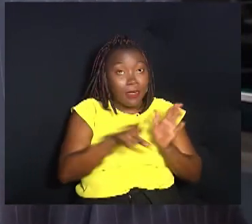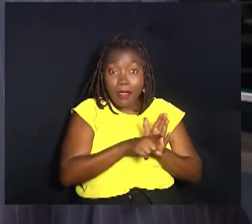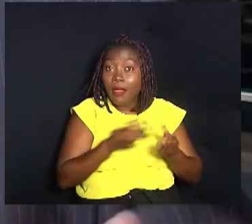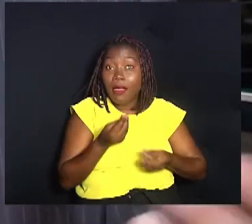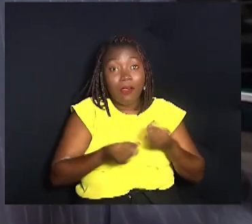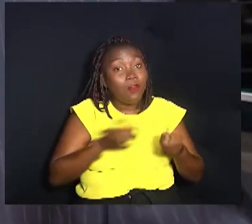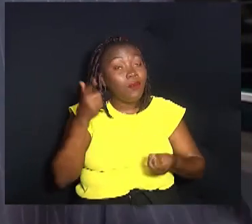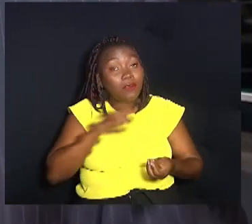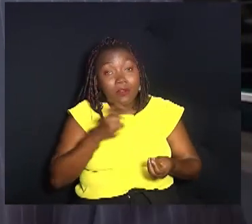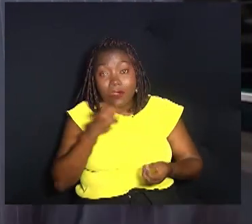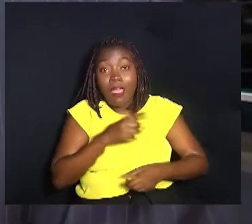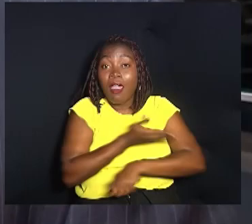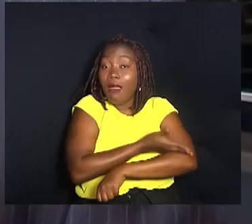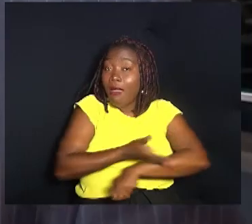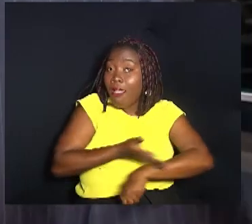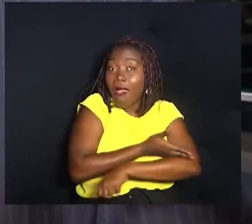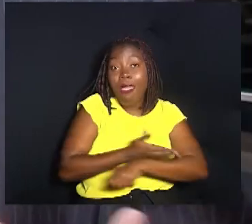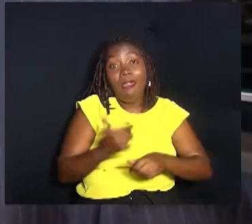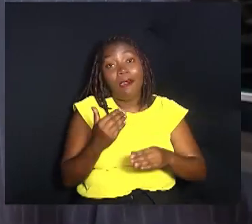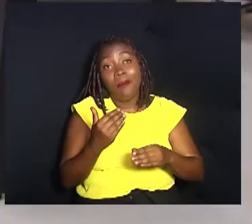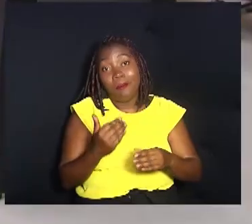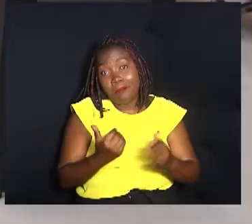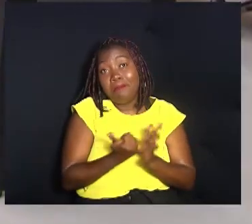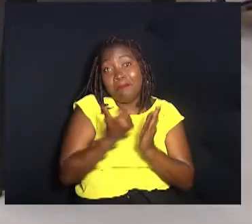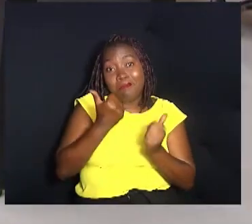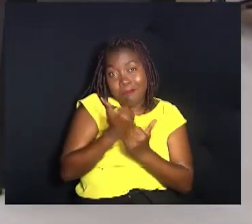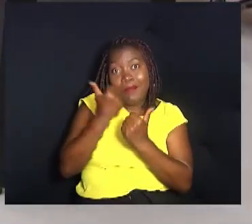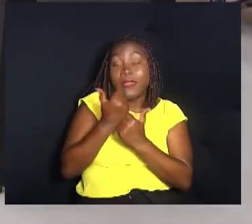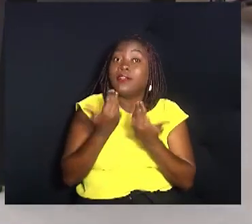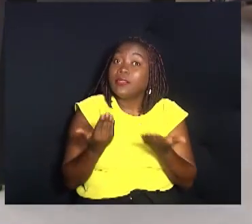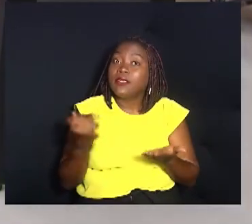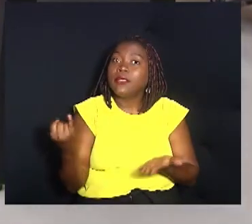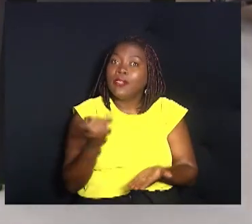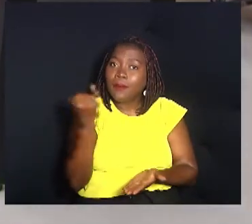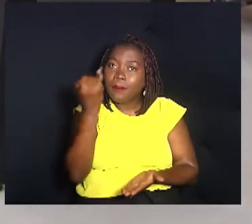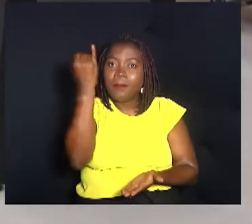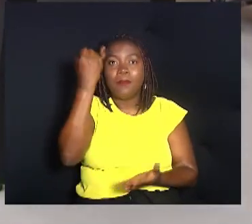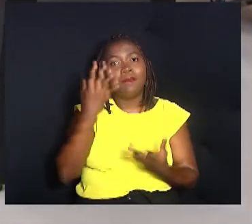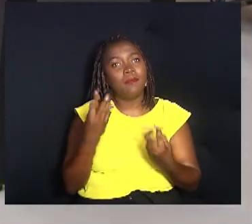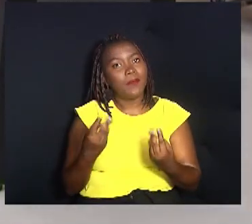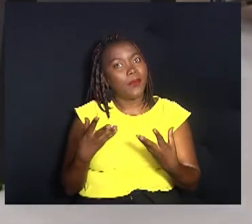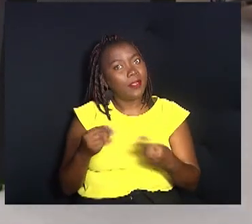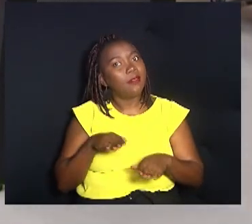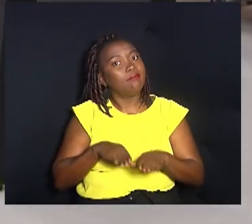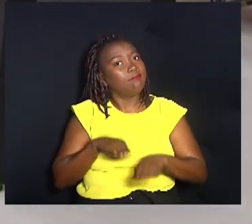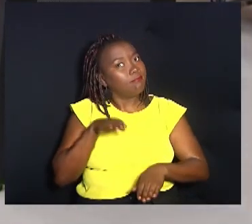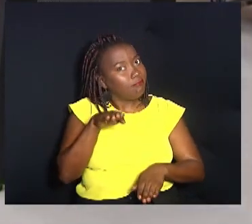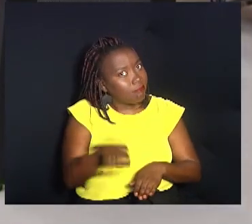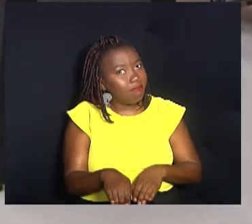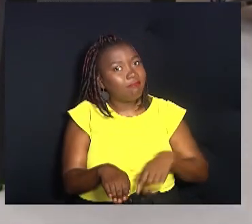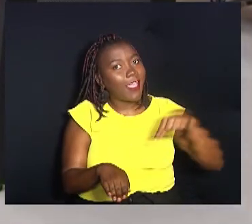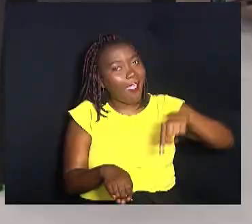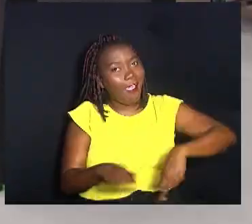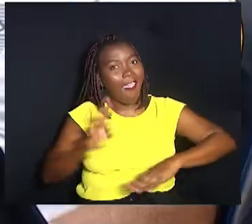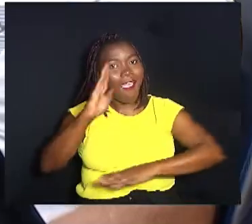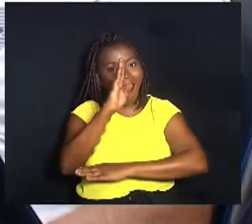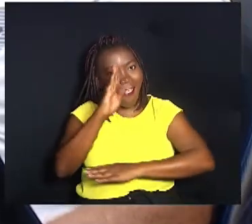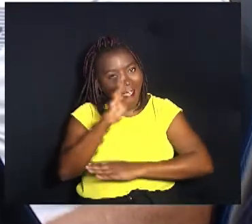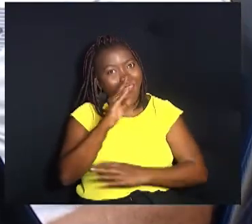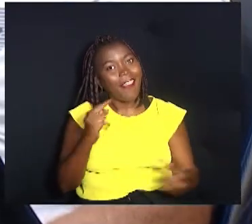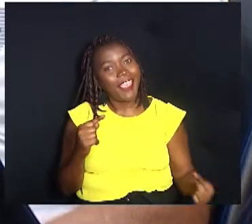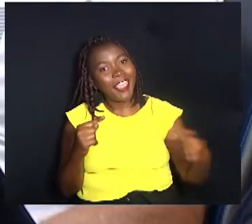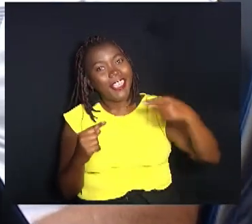funciona, ordinária, complementar. Então é importantíssimo esse passo aqui da Câmara em